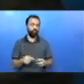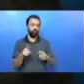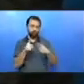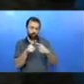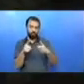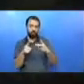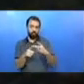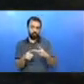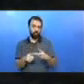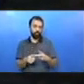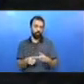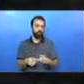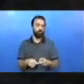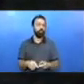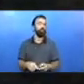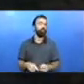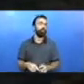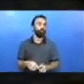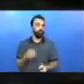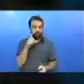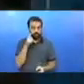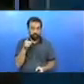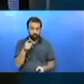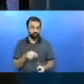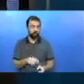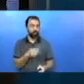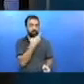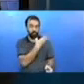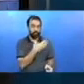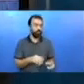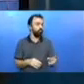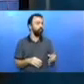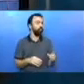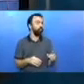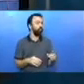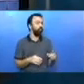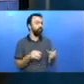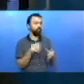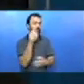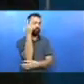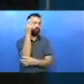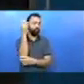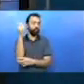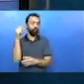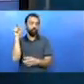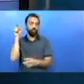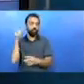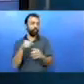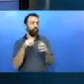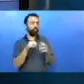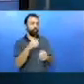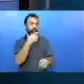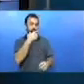casa 7, e uma tarefa no caderno. Vamos rever, olhem. Na apostila dizia assim, olhem, árvores e seus frutos. Número 1,